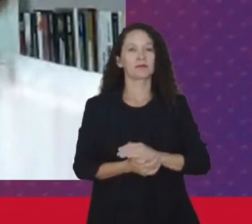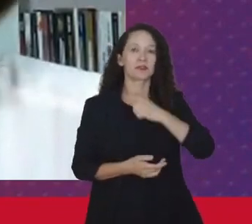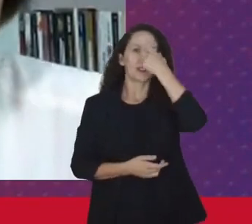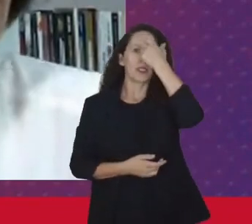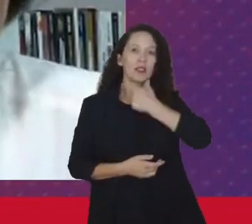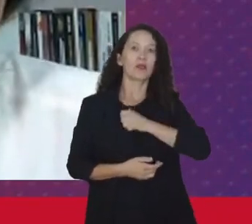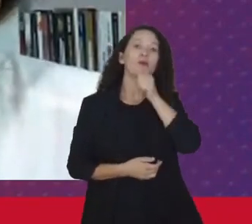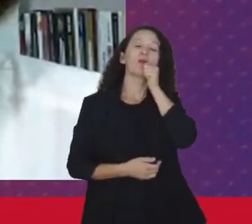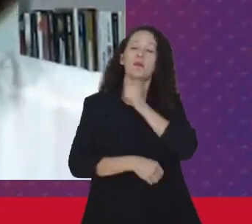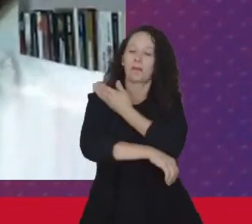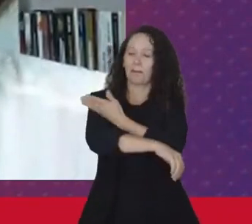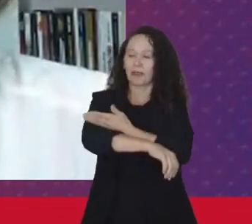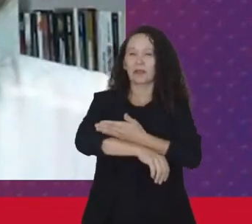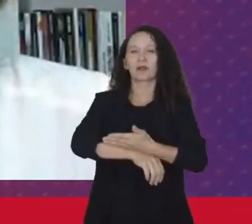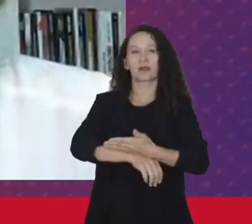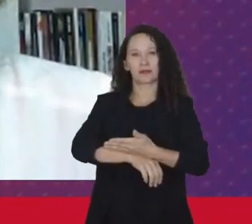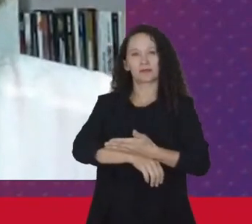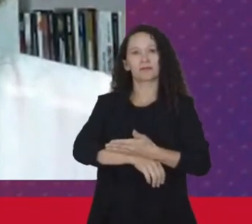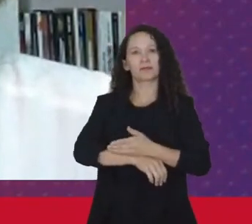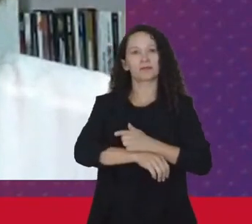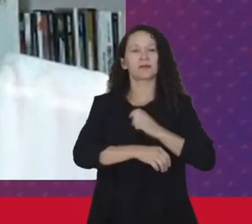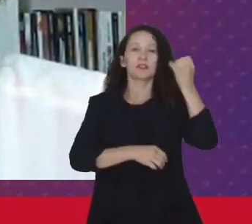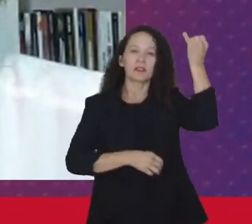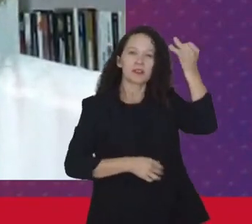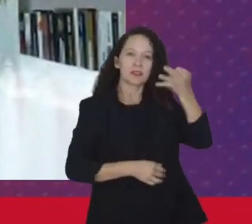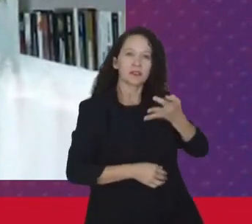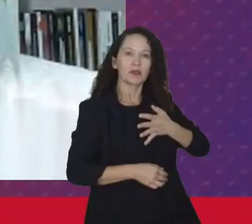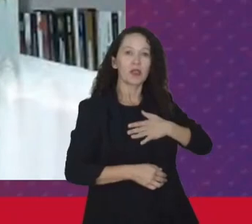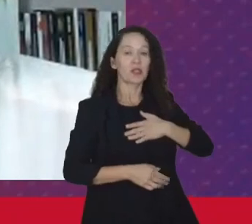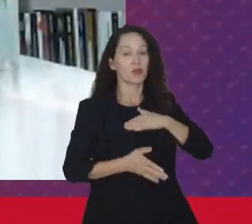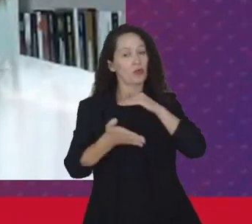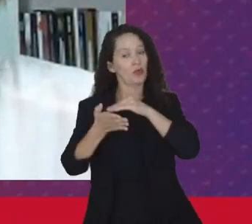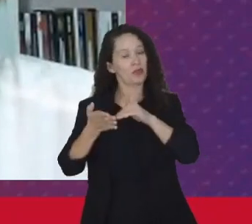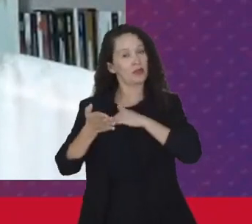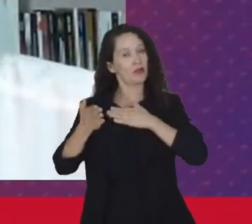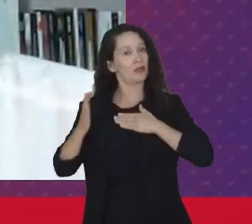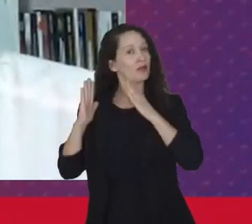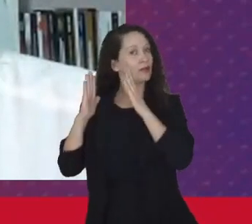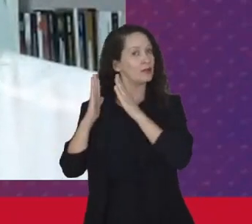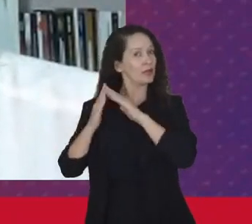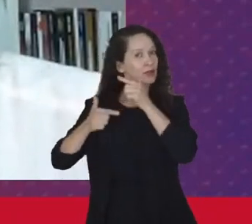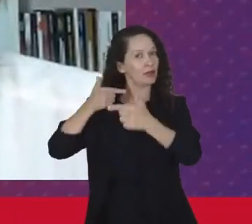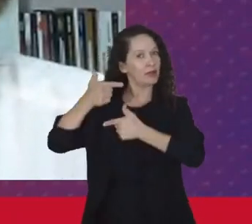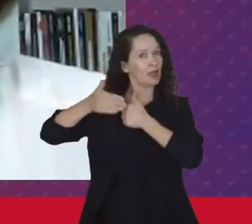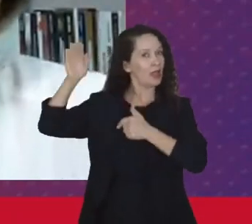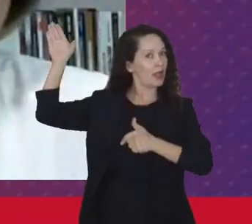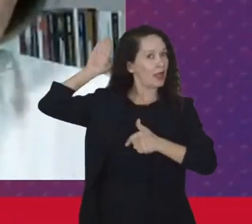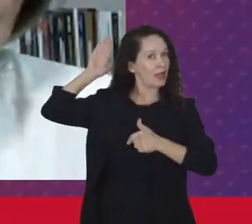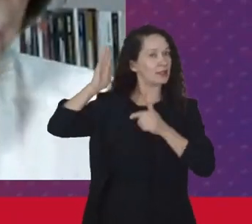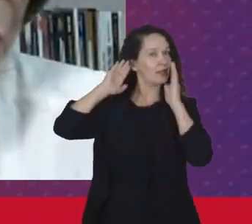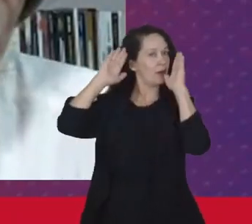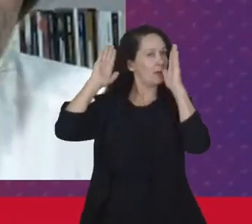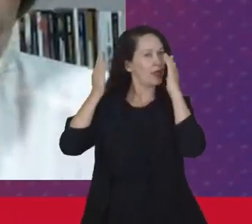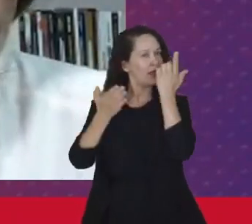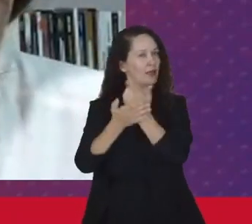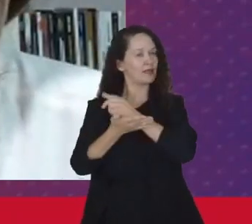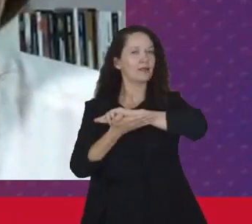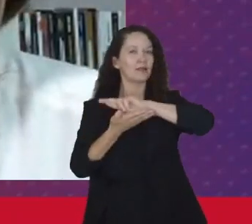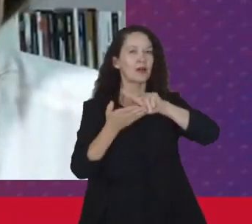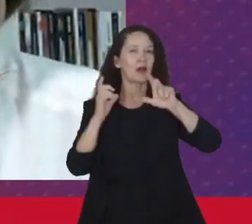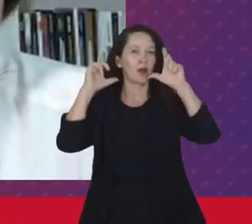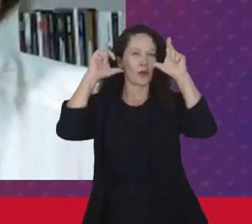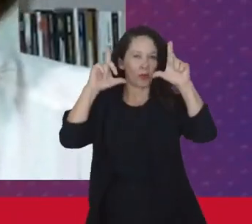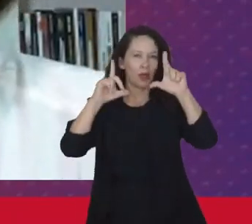Eu sou uma mulher branca, estou no escritório da minha casa, ao meu fundo tem uma estante de livros e um quadro